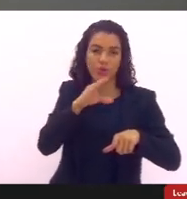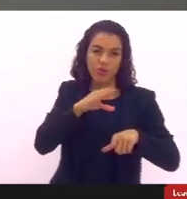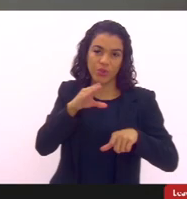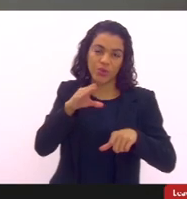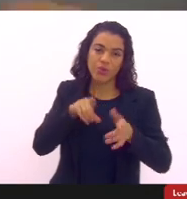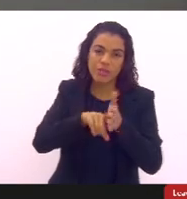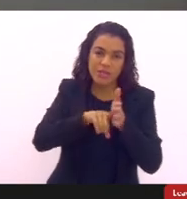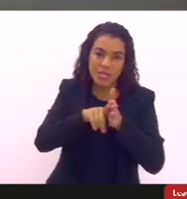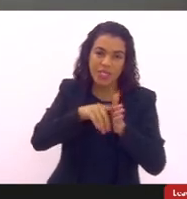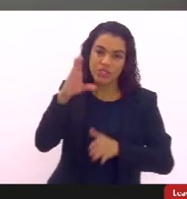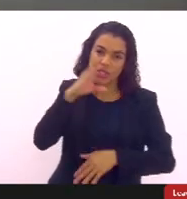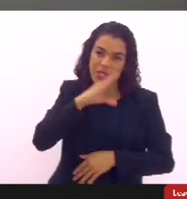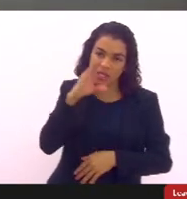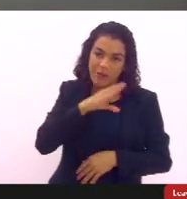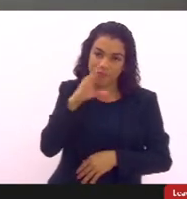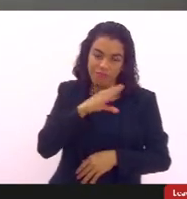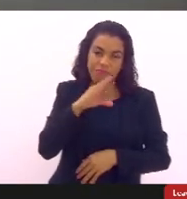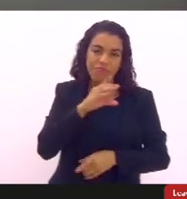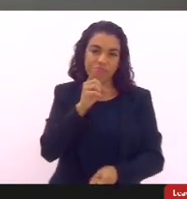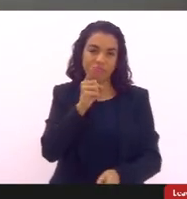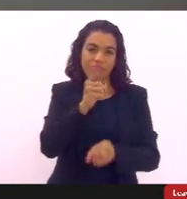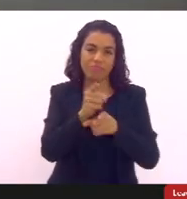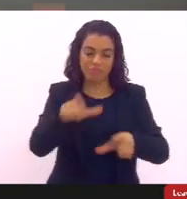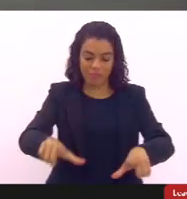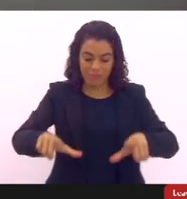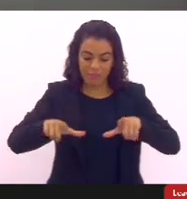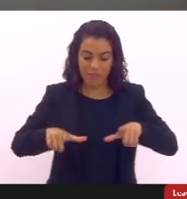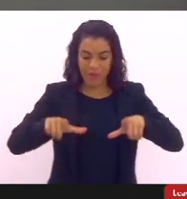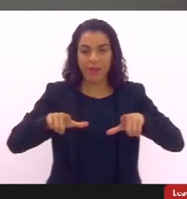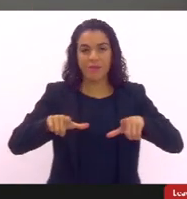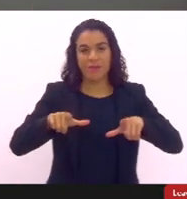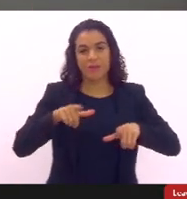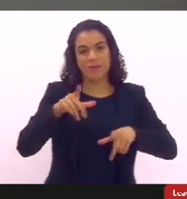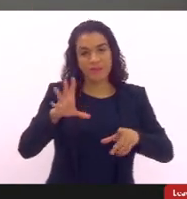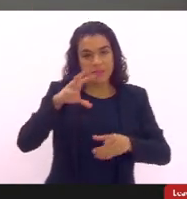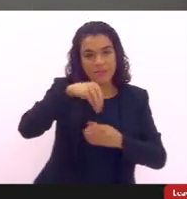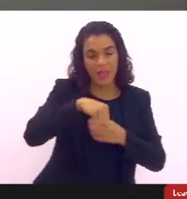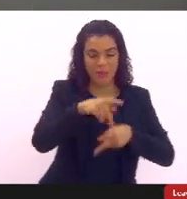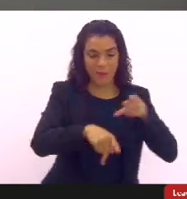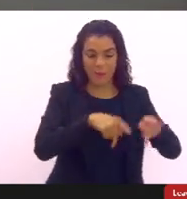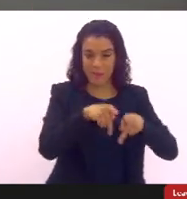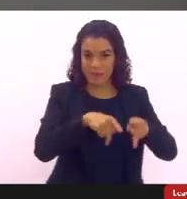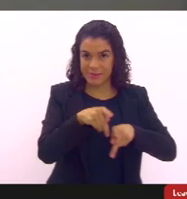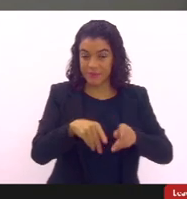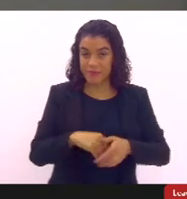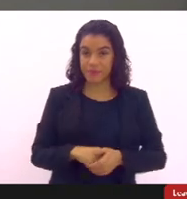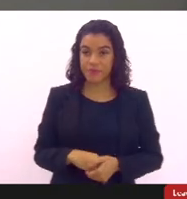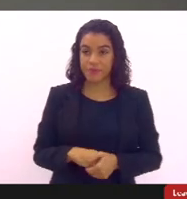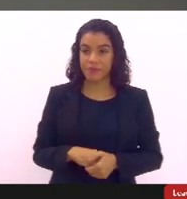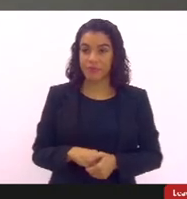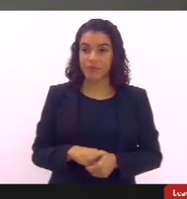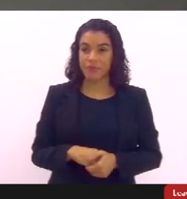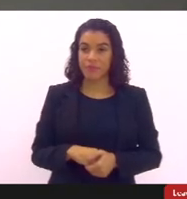que é o teste indicado para o diagnóstico da tuberculose nesta população.